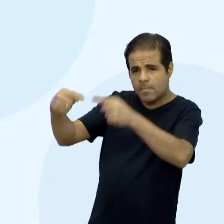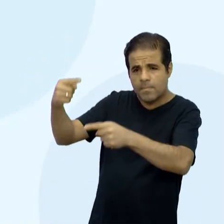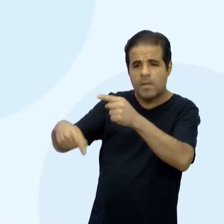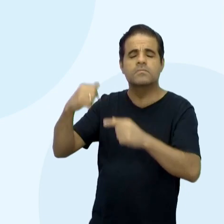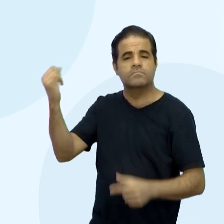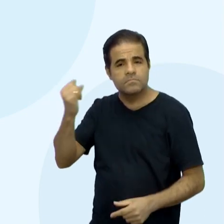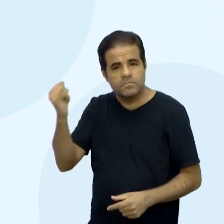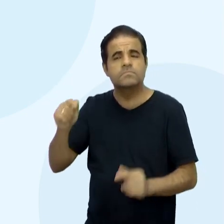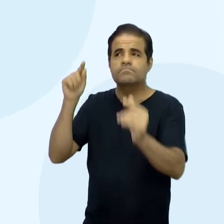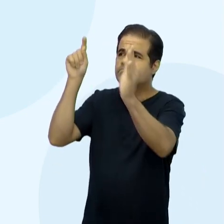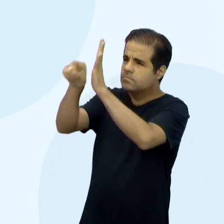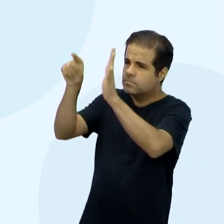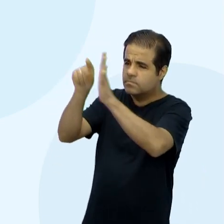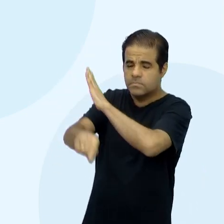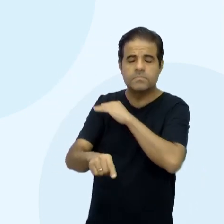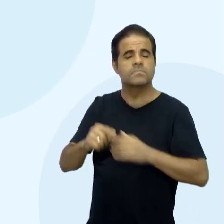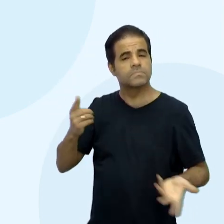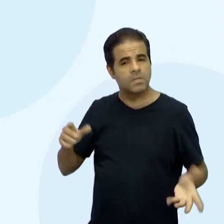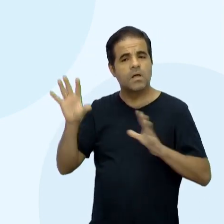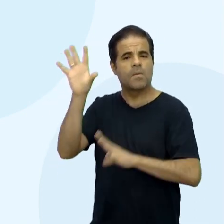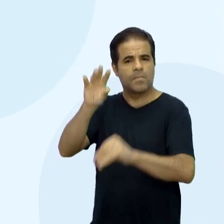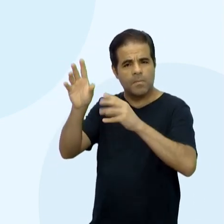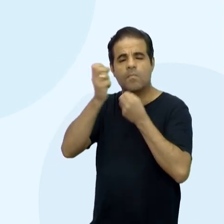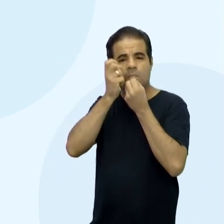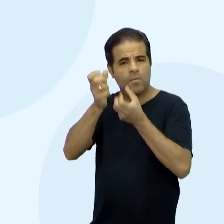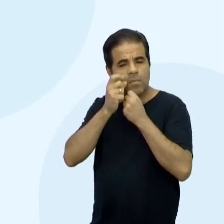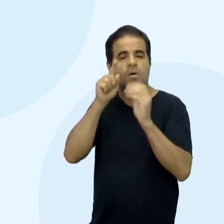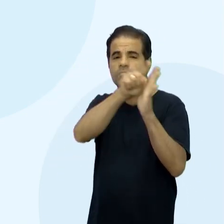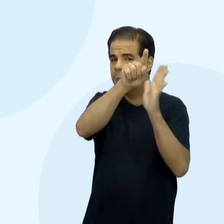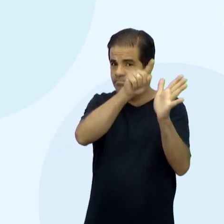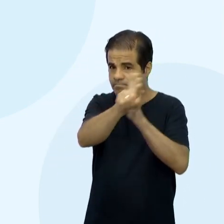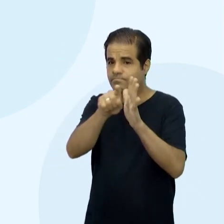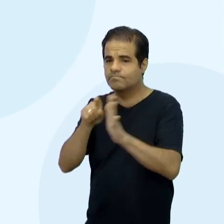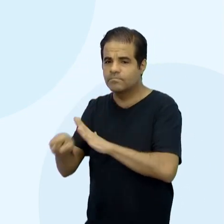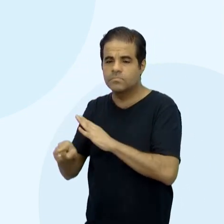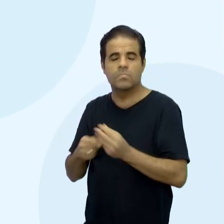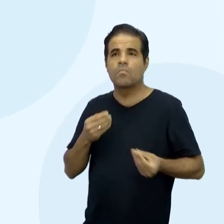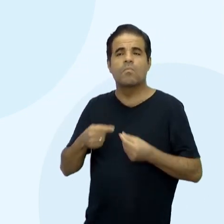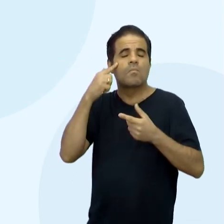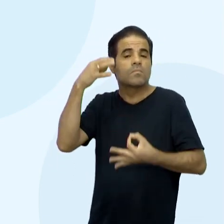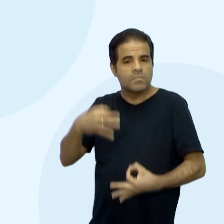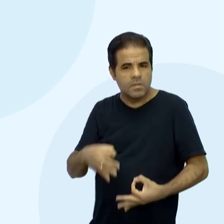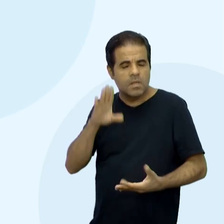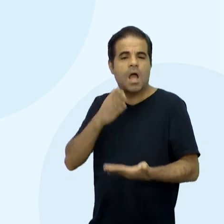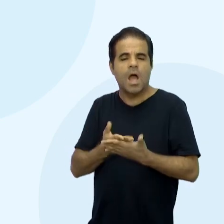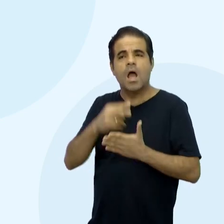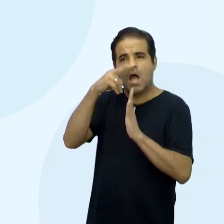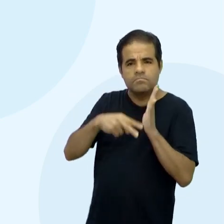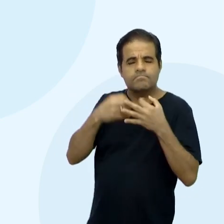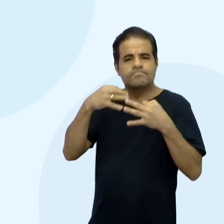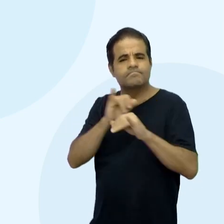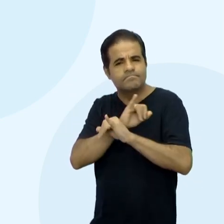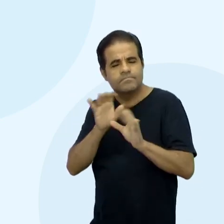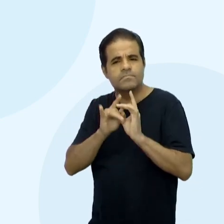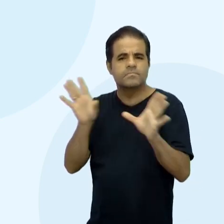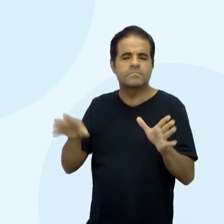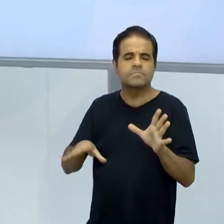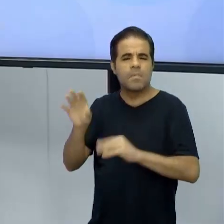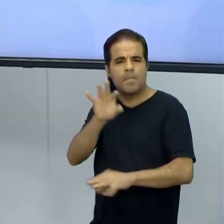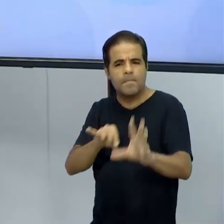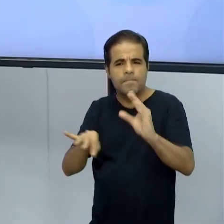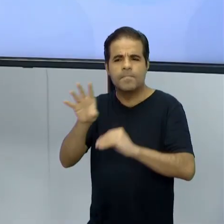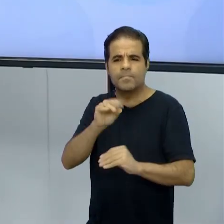é importante esse questionamento. Então, sobre manipulação de informação, eu questiono vocês. Como ter certeza de que estamos lendo uma notícia livre de